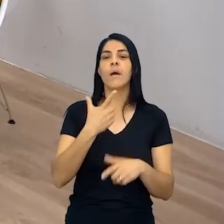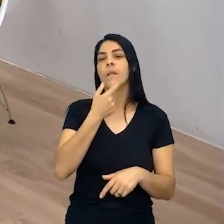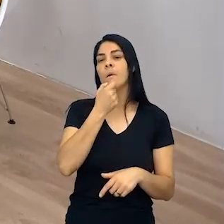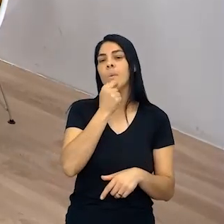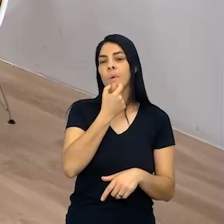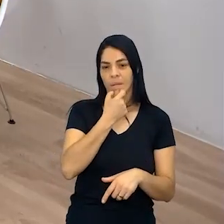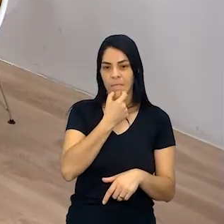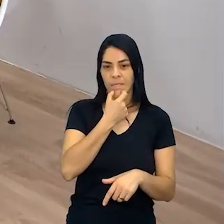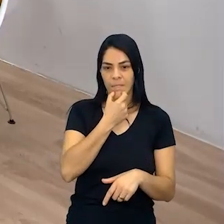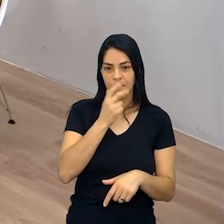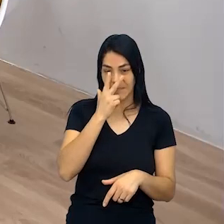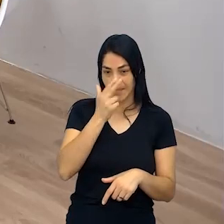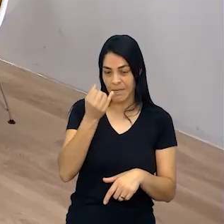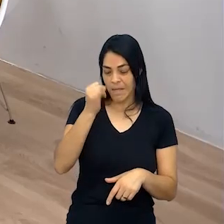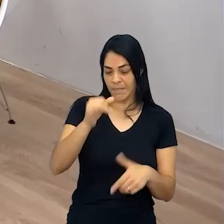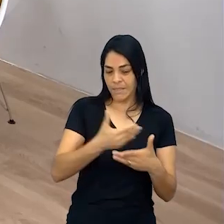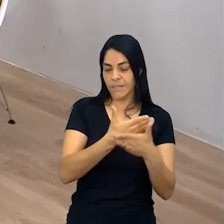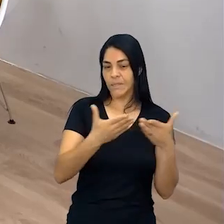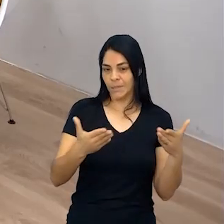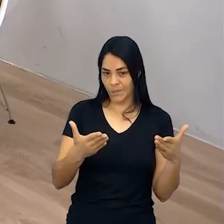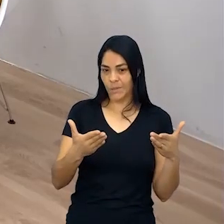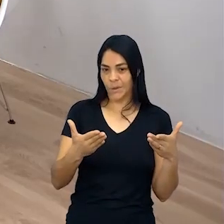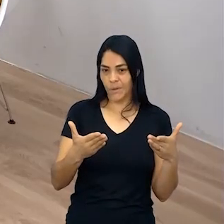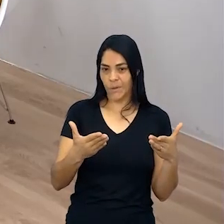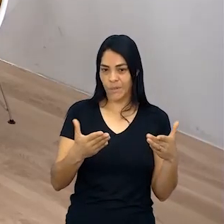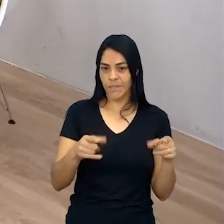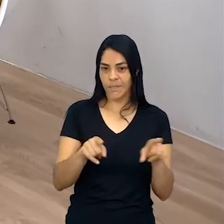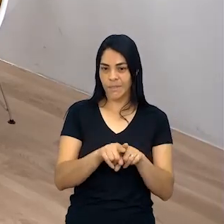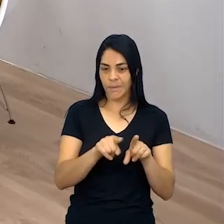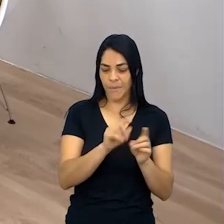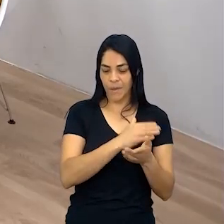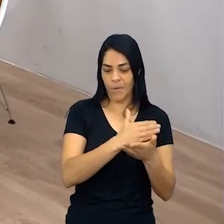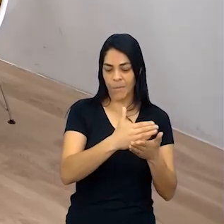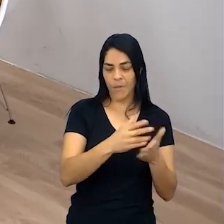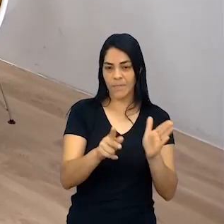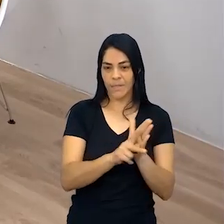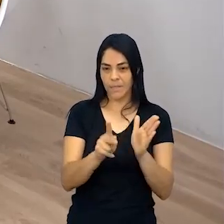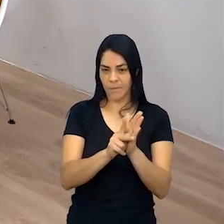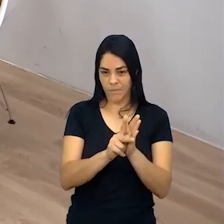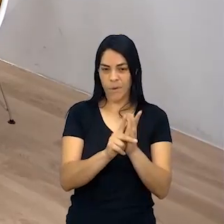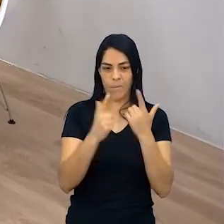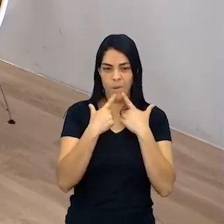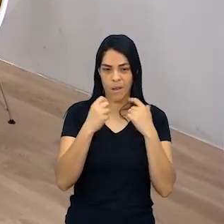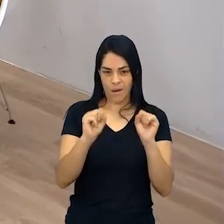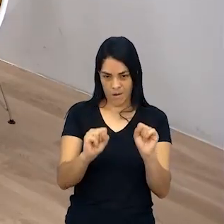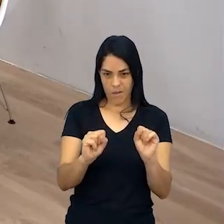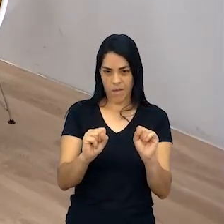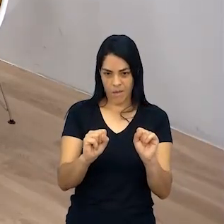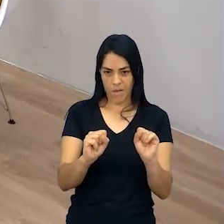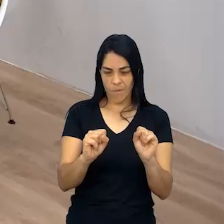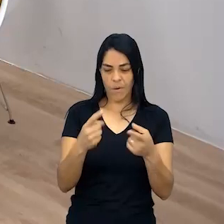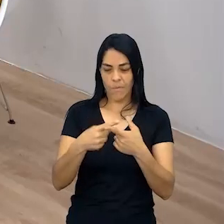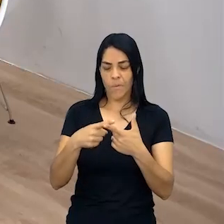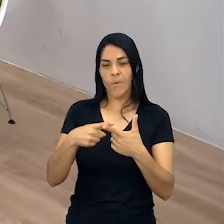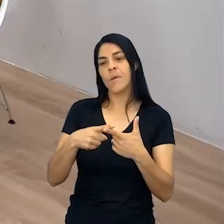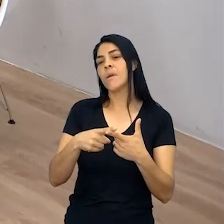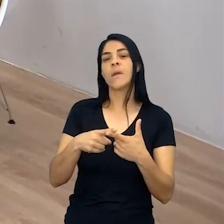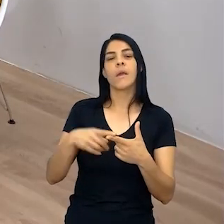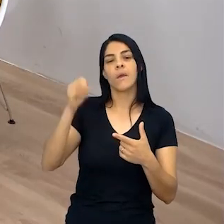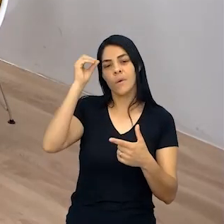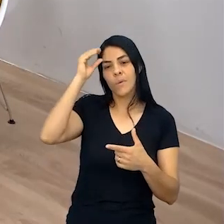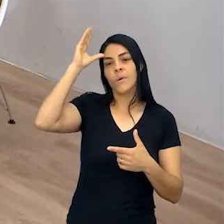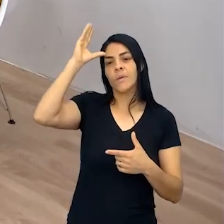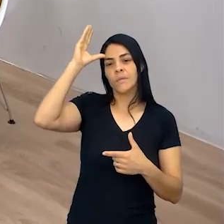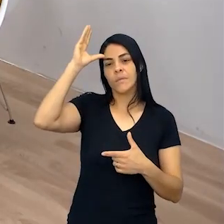parte da língua dele? É legal. Bem interessante isso. E faz essa troca, porque o conhecimento se dá nessa troca de saberes, não é isso, Daniel?